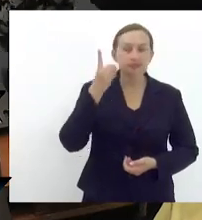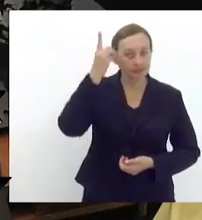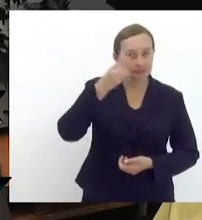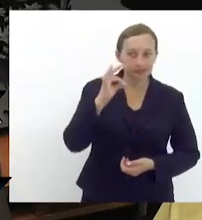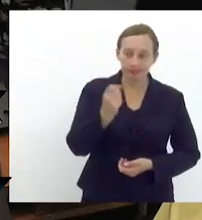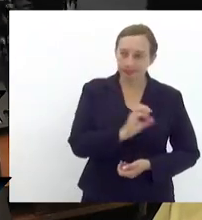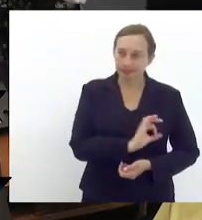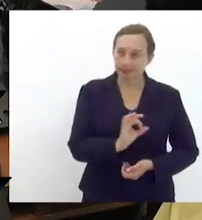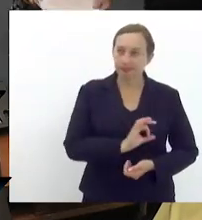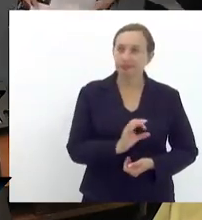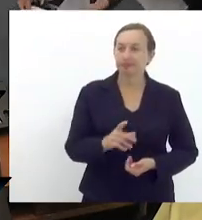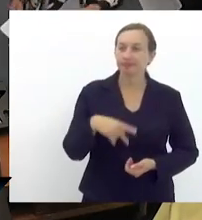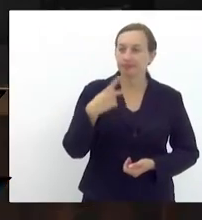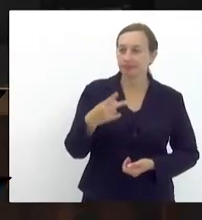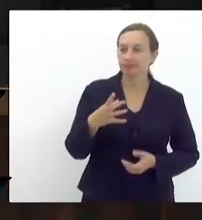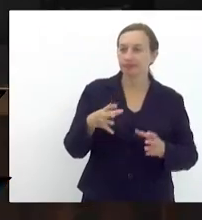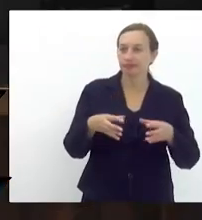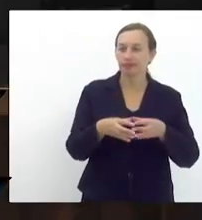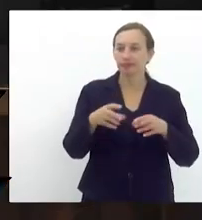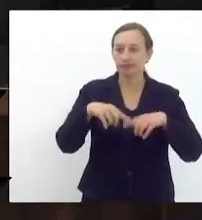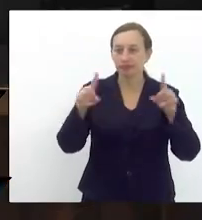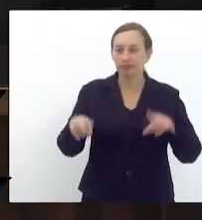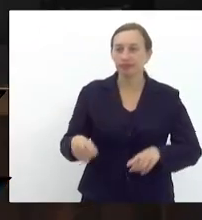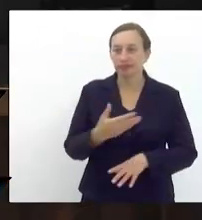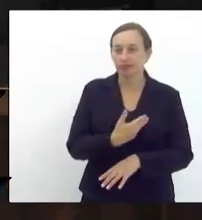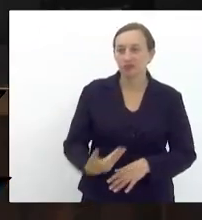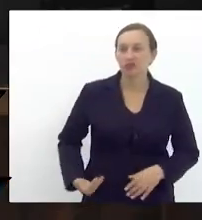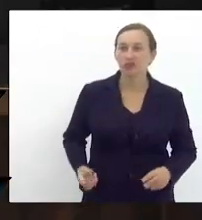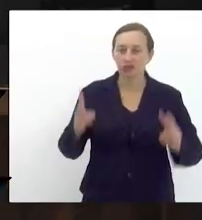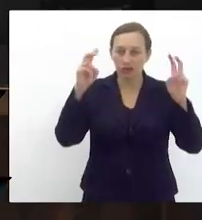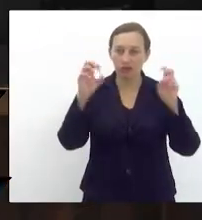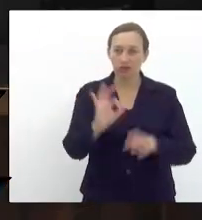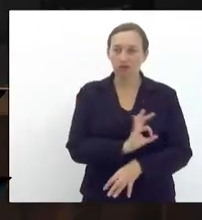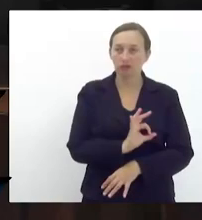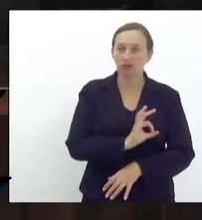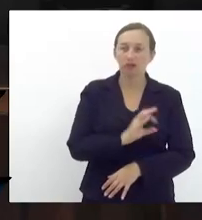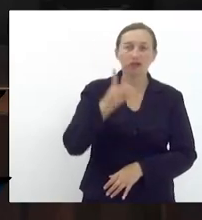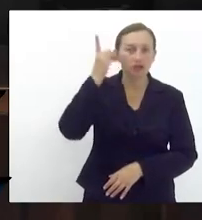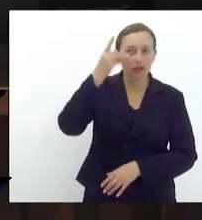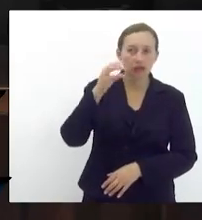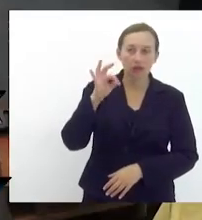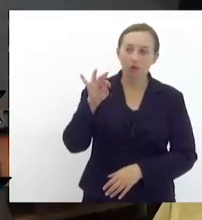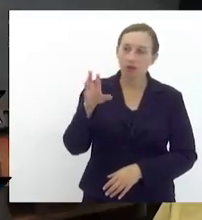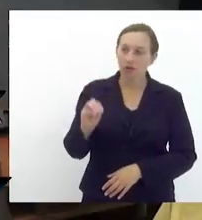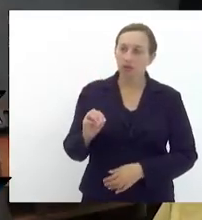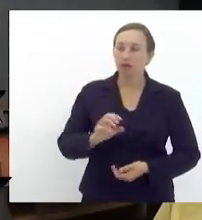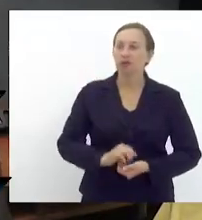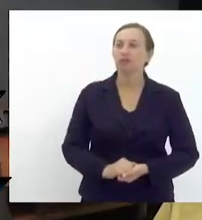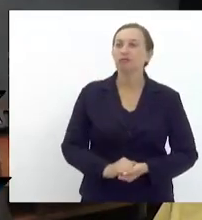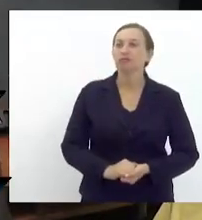para emitir parecer pela comissão de Segurança Pública assuntos de polícia Deputado Márcio Gualberto